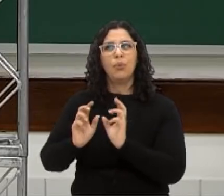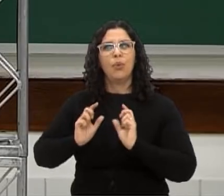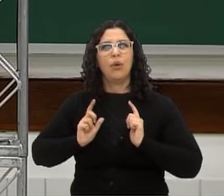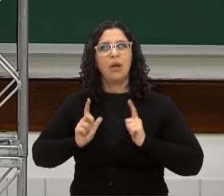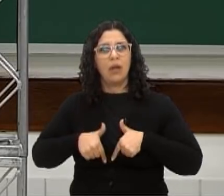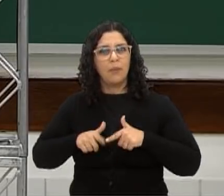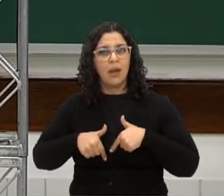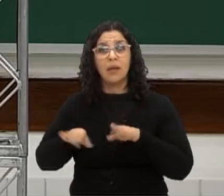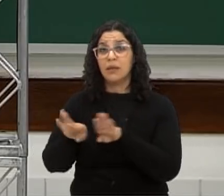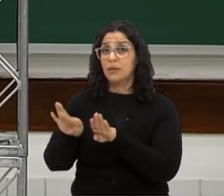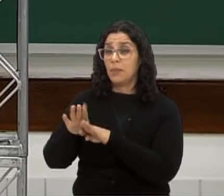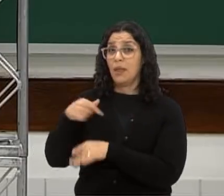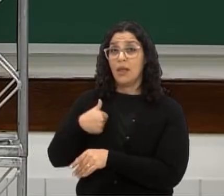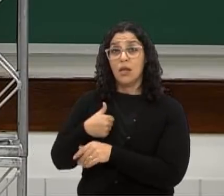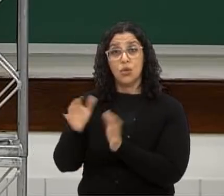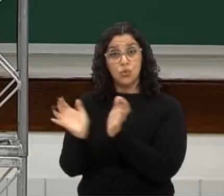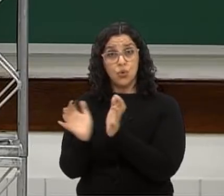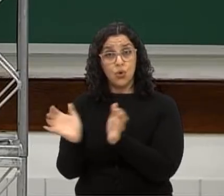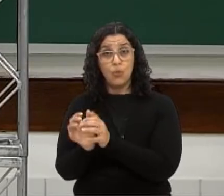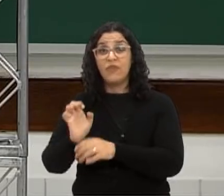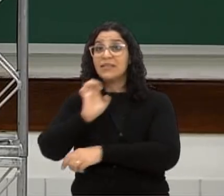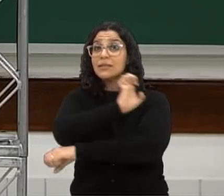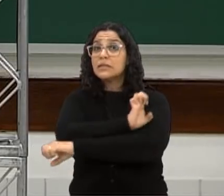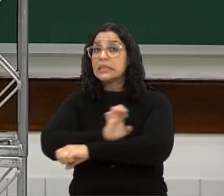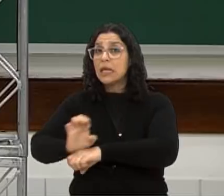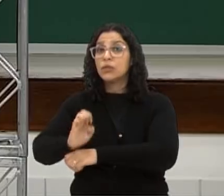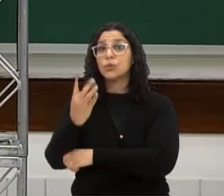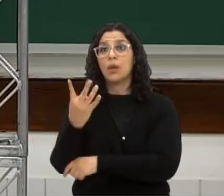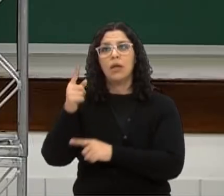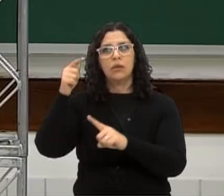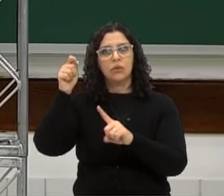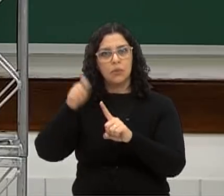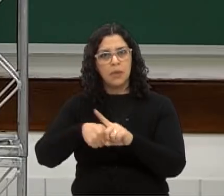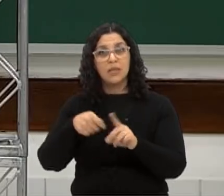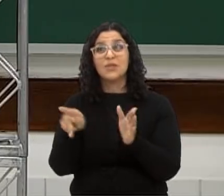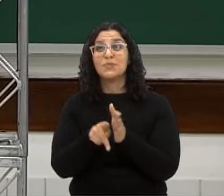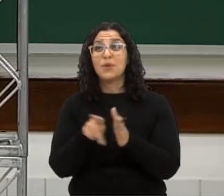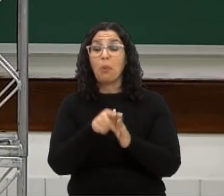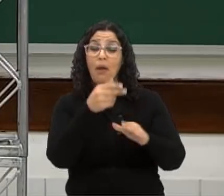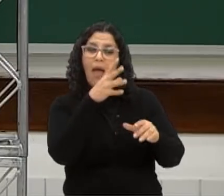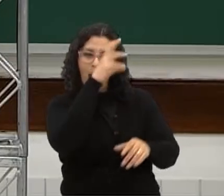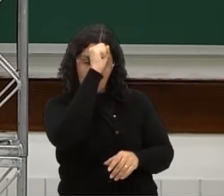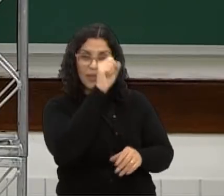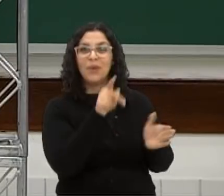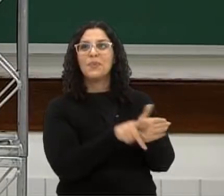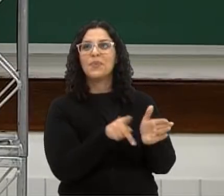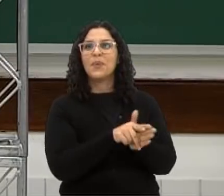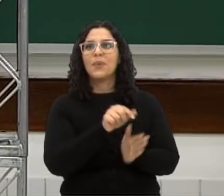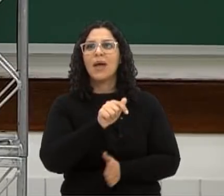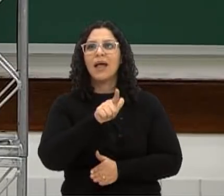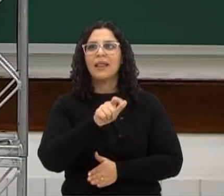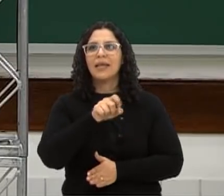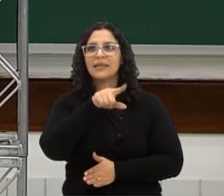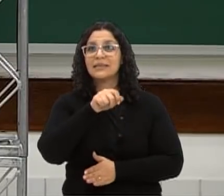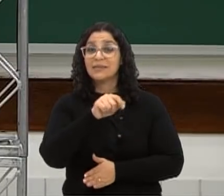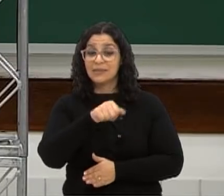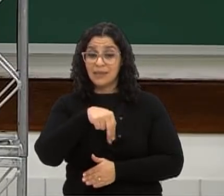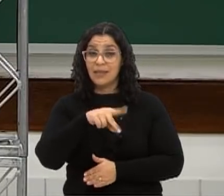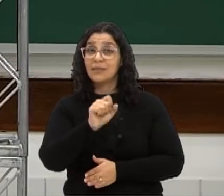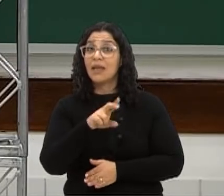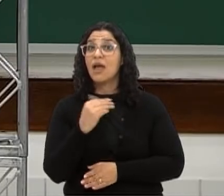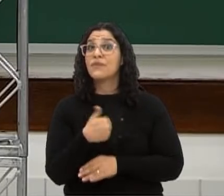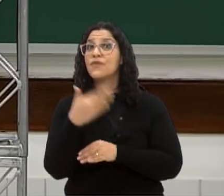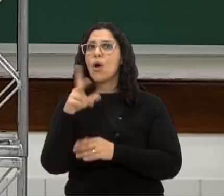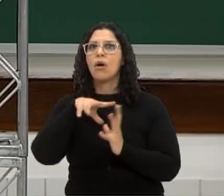né? E através do clube fez estágio por 4 meses na academia de Alexander Kalifman, em São Petersburgo, né? Fora do